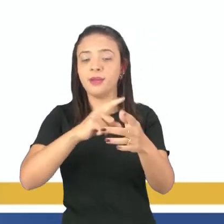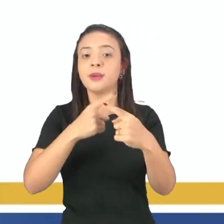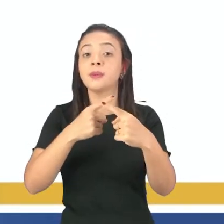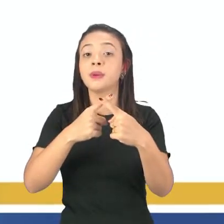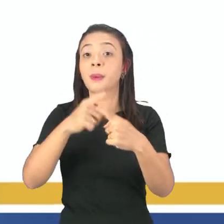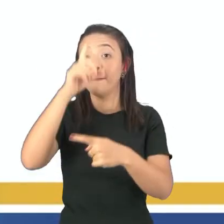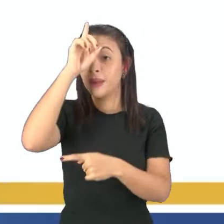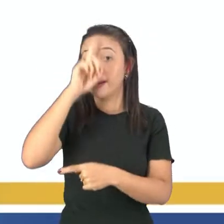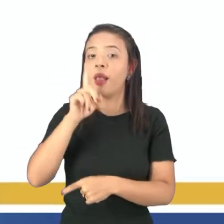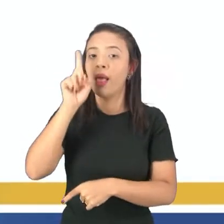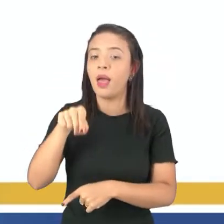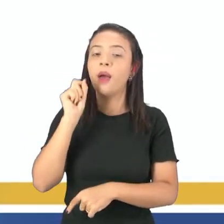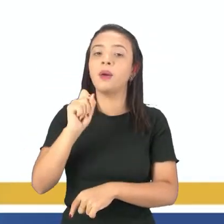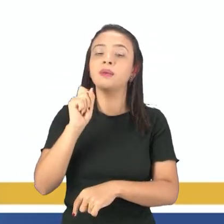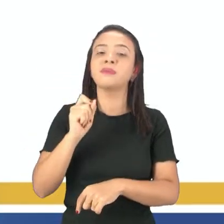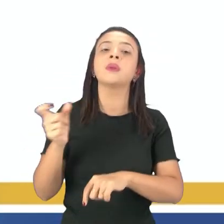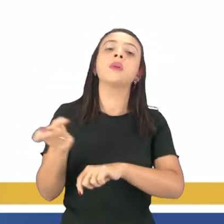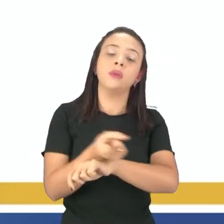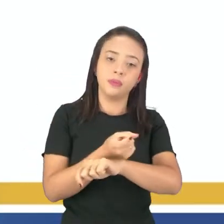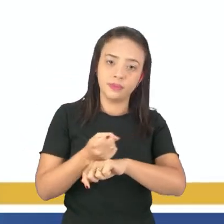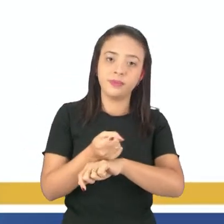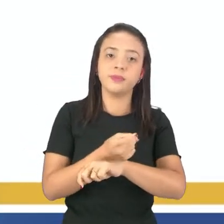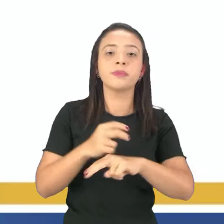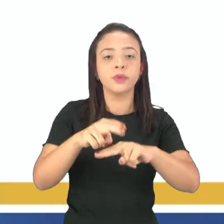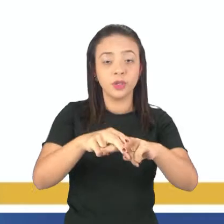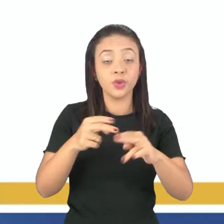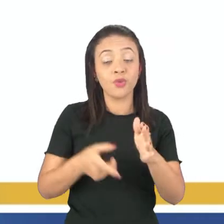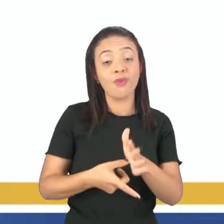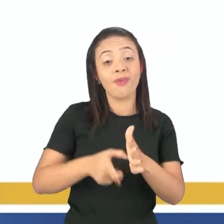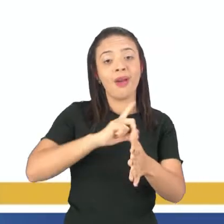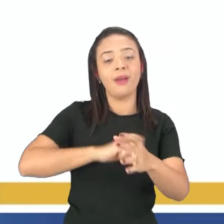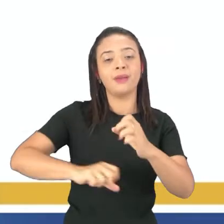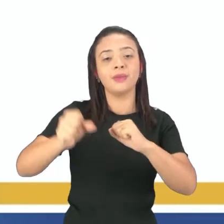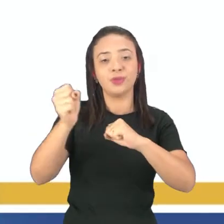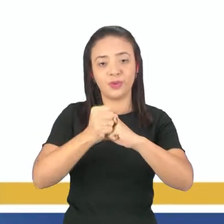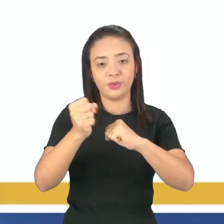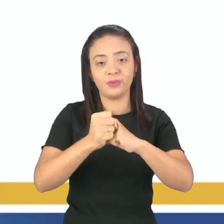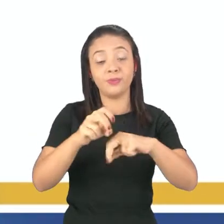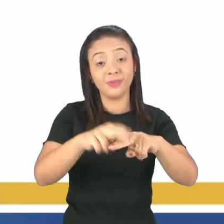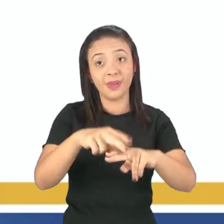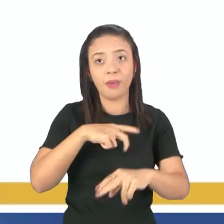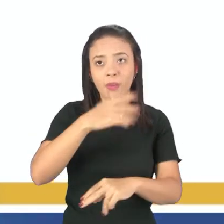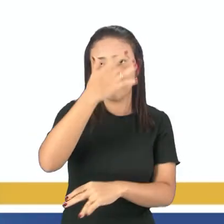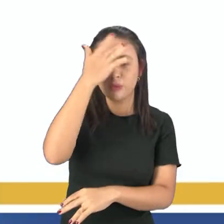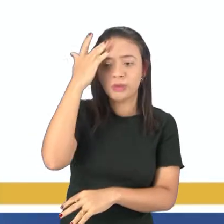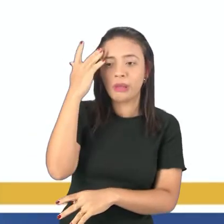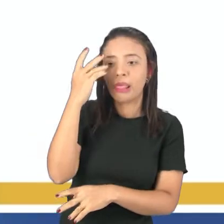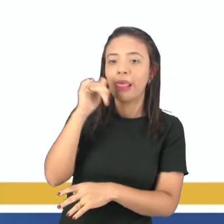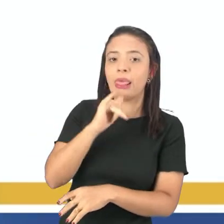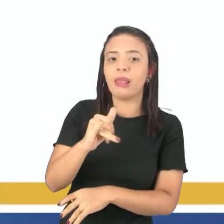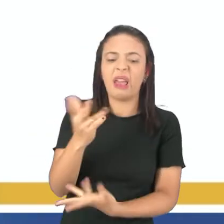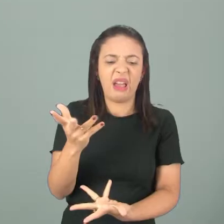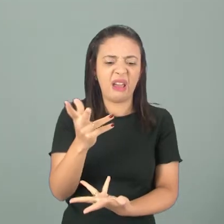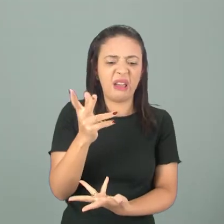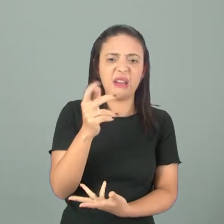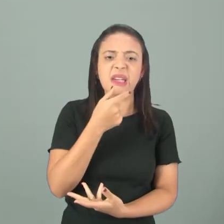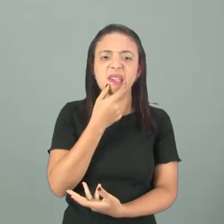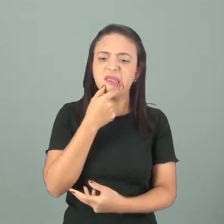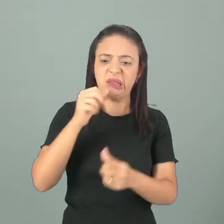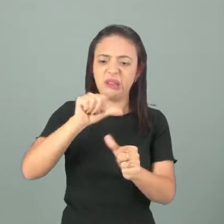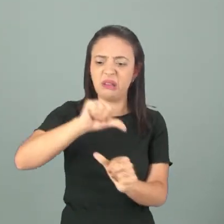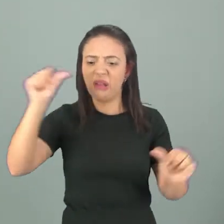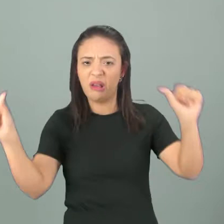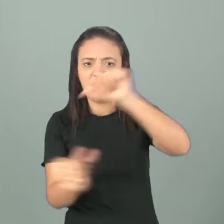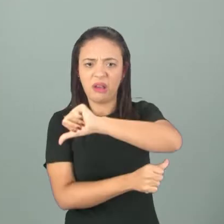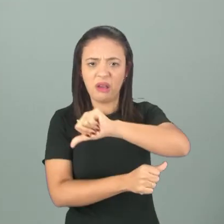amarelo é o nosso adjetivo. Então, a gente usa ele antes do substantivo. E é por isso que algumas pessoas dizem, professora, em inglês é tudo o contrário, é? Não, é porque